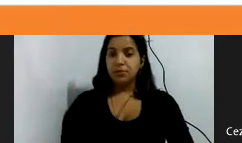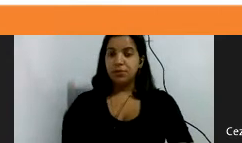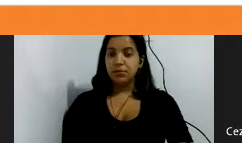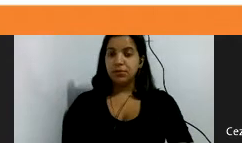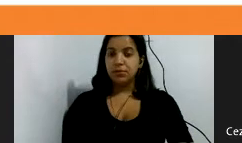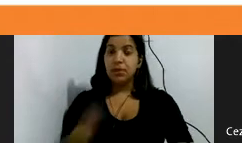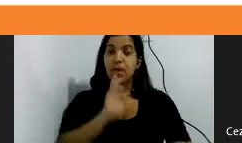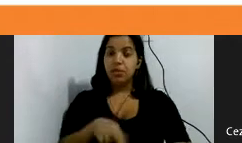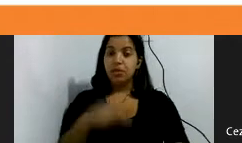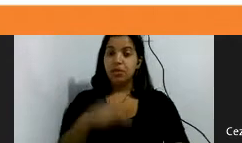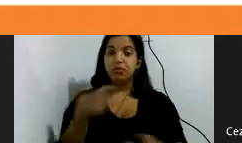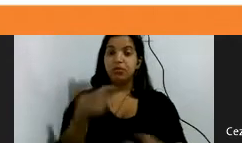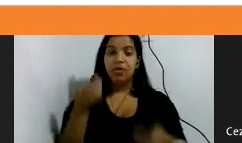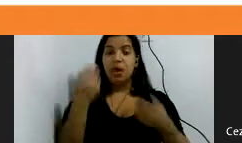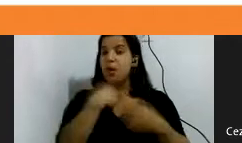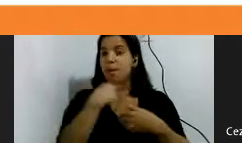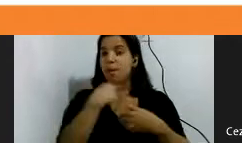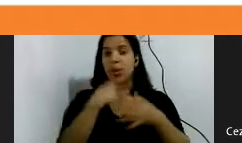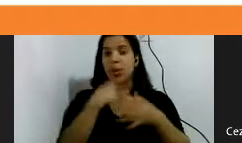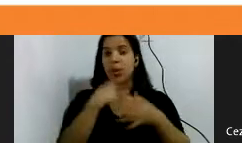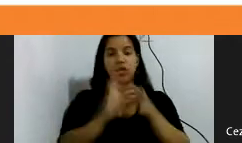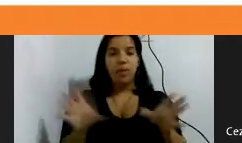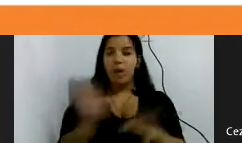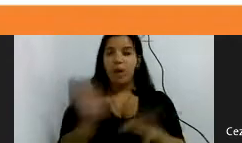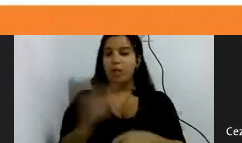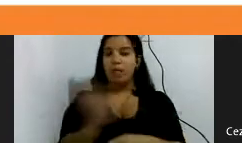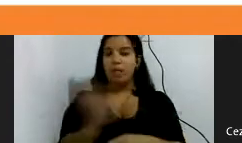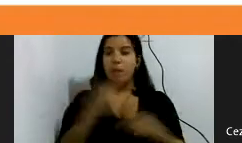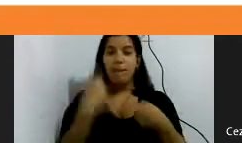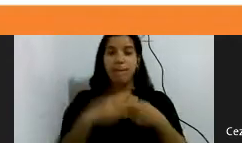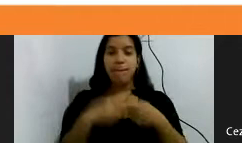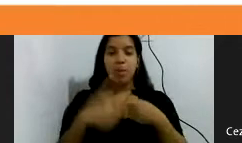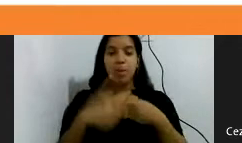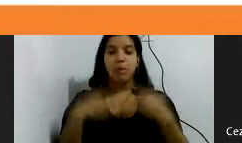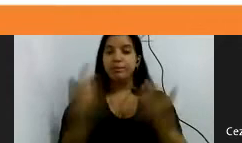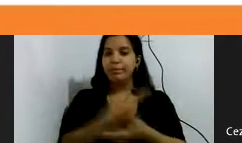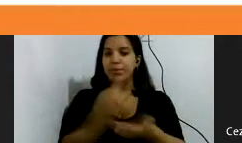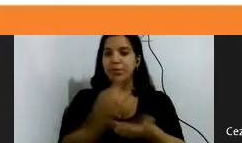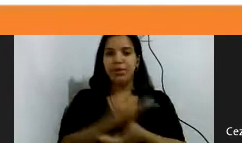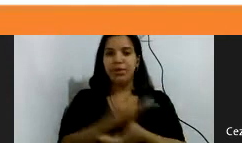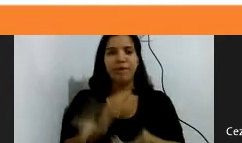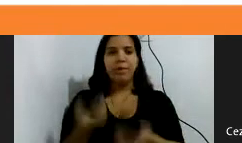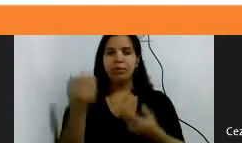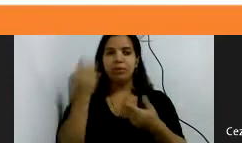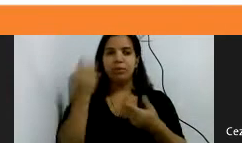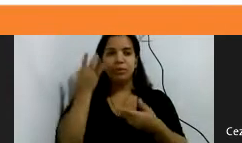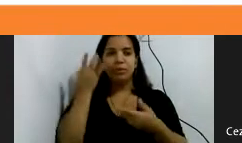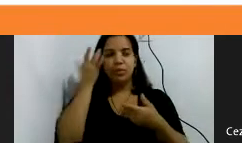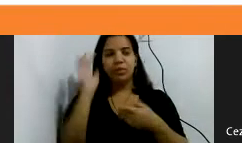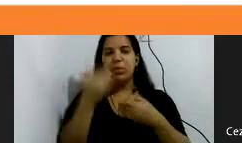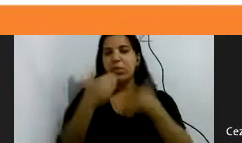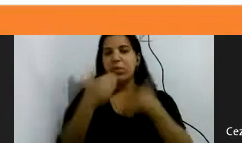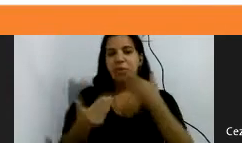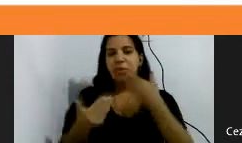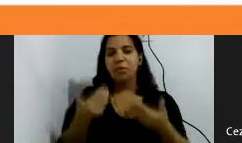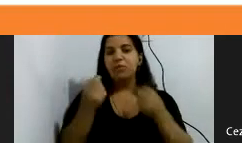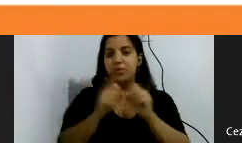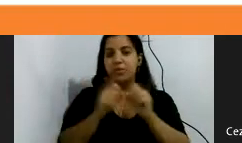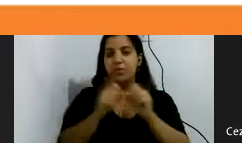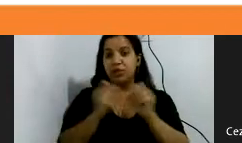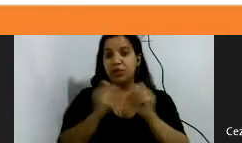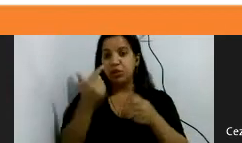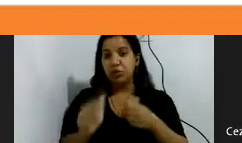resultado que a gente não pode liberar para o paciente, porque esse resultado está inconclusivo. Então, primeiro a gente vai